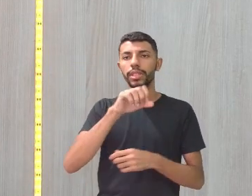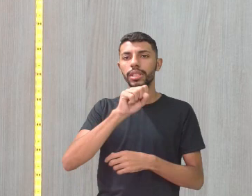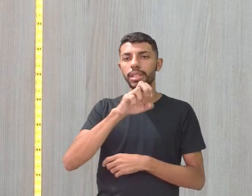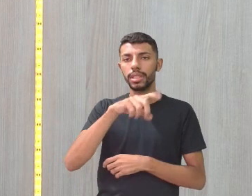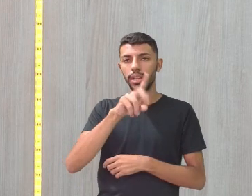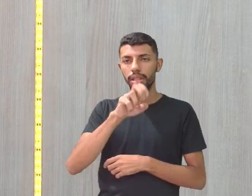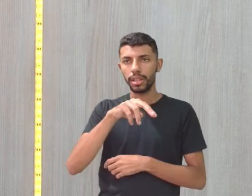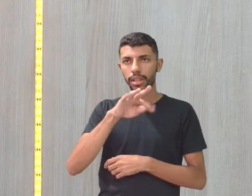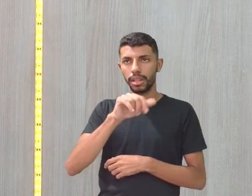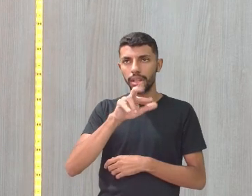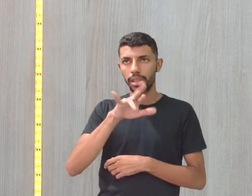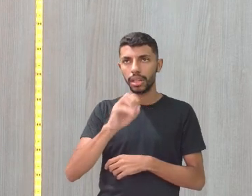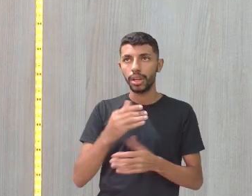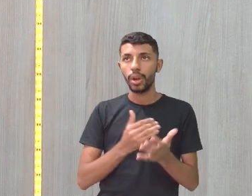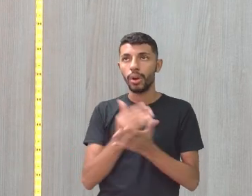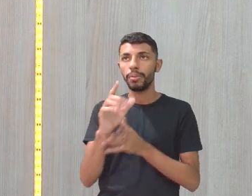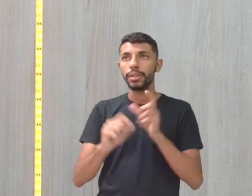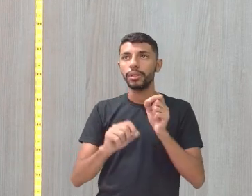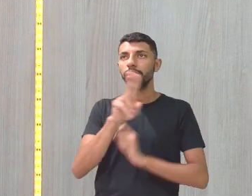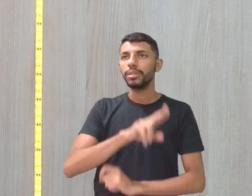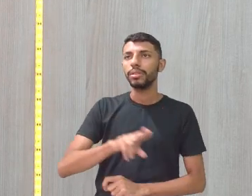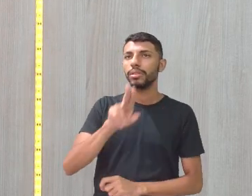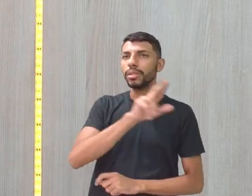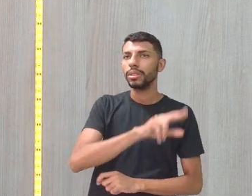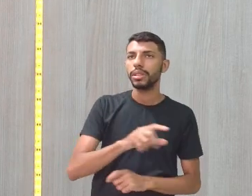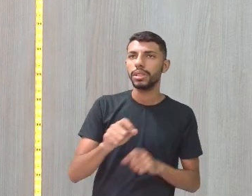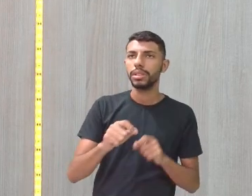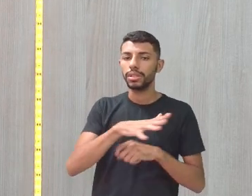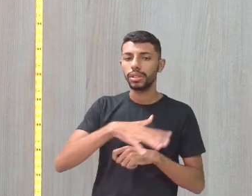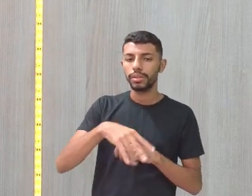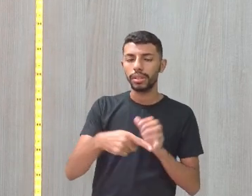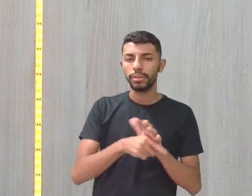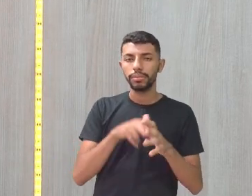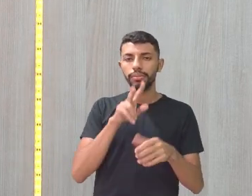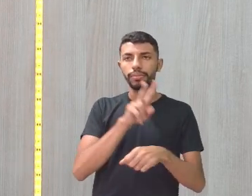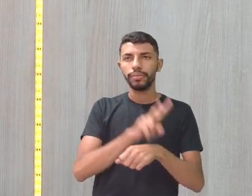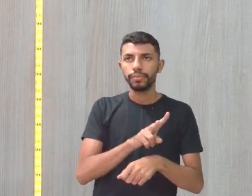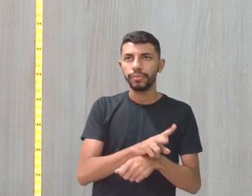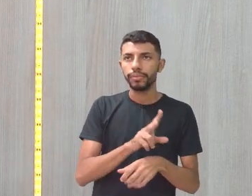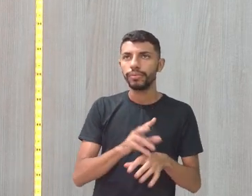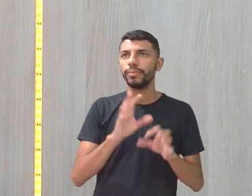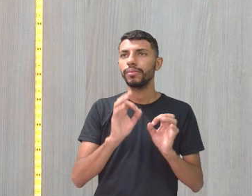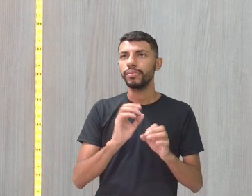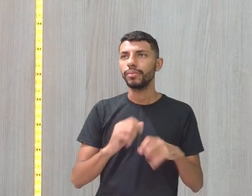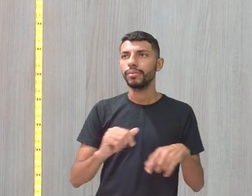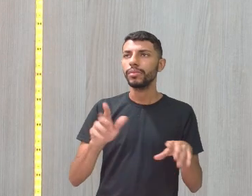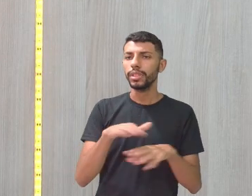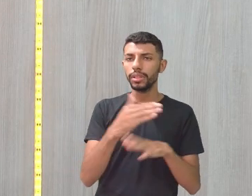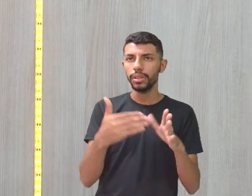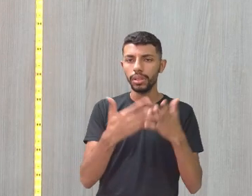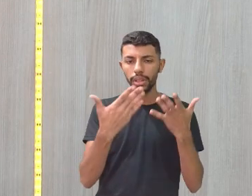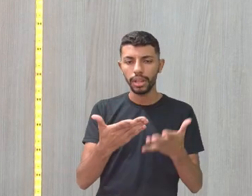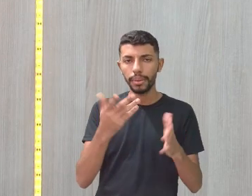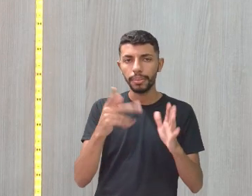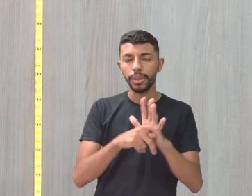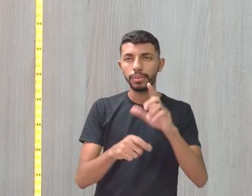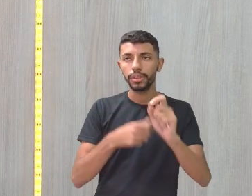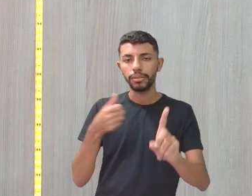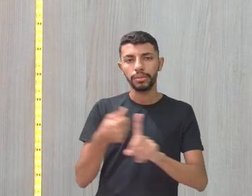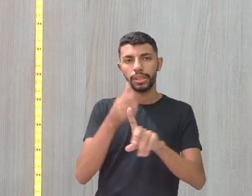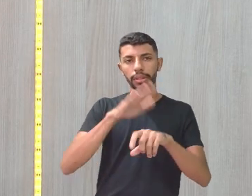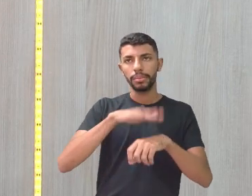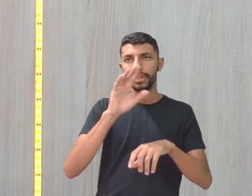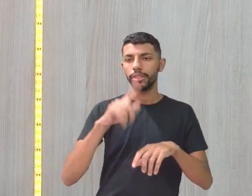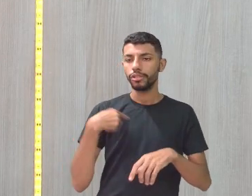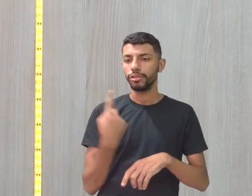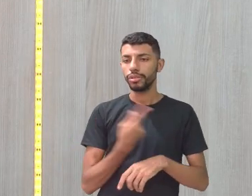Ele começa a utilizar espaços ali para plantar, para cuidar de gados, e tudo isso vai dando um impacto ainda maior no